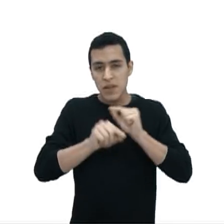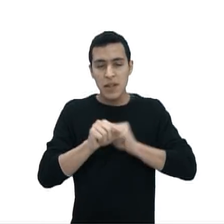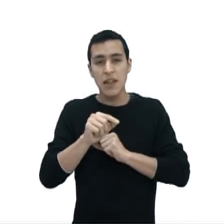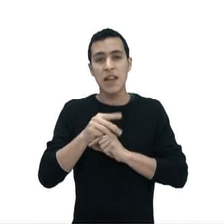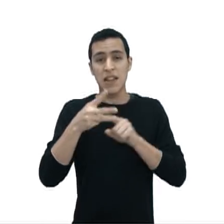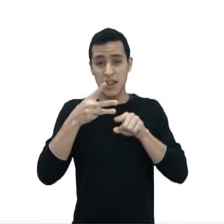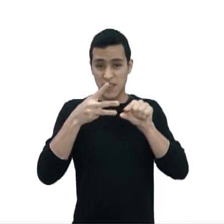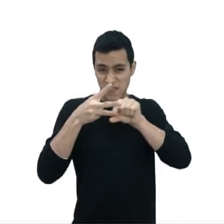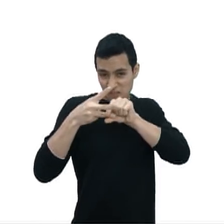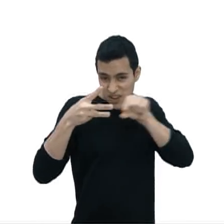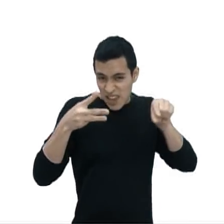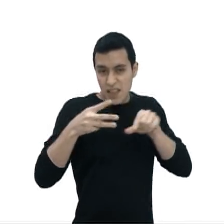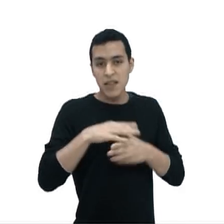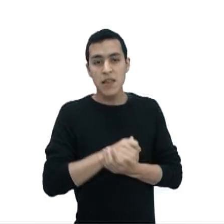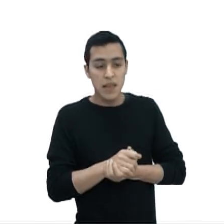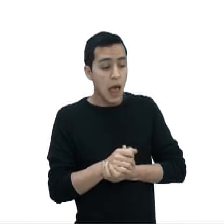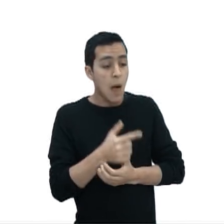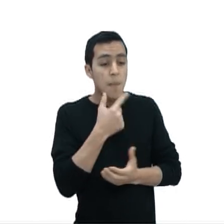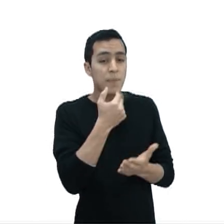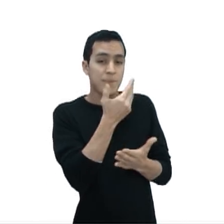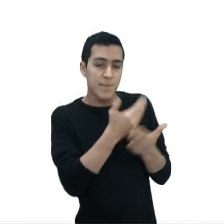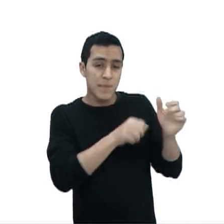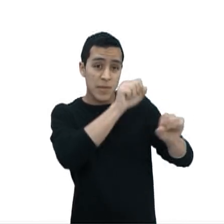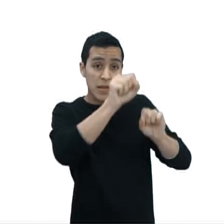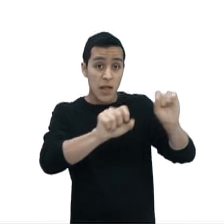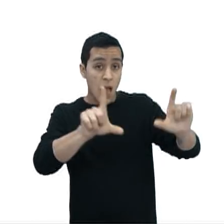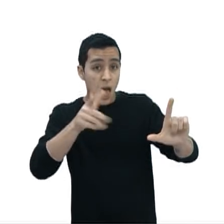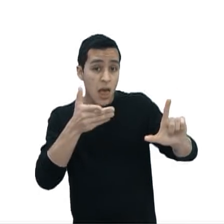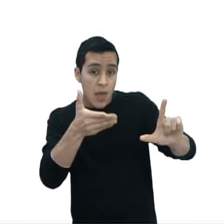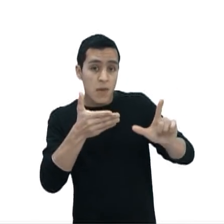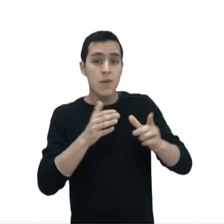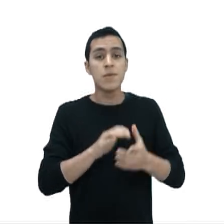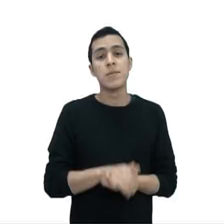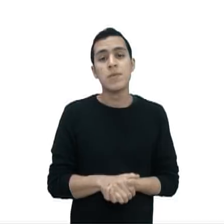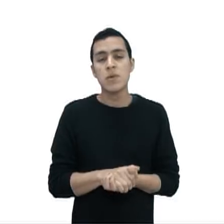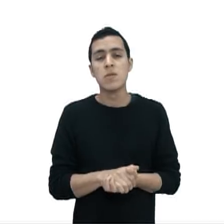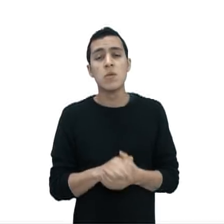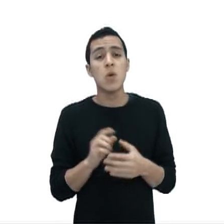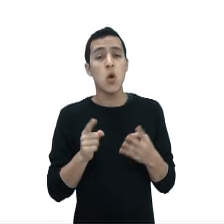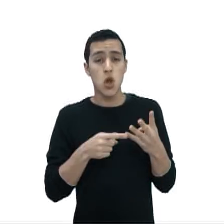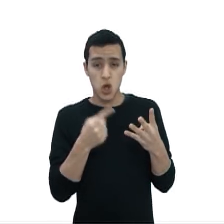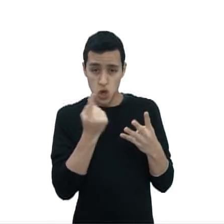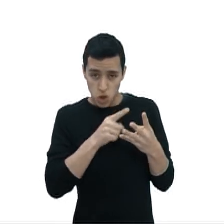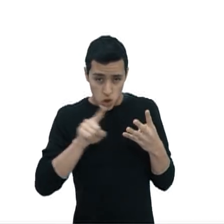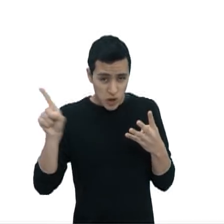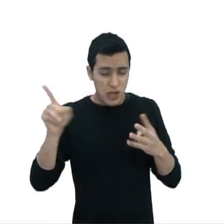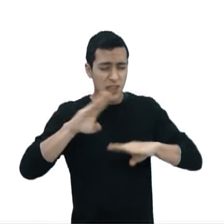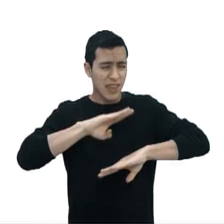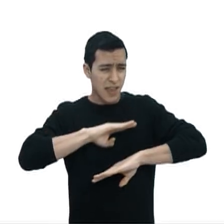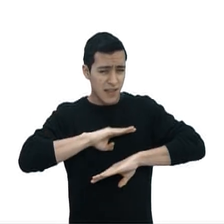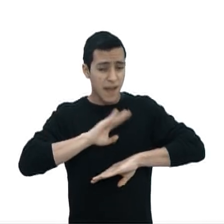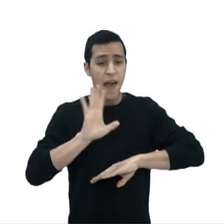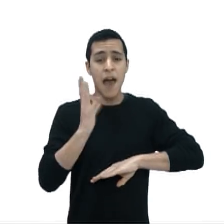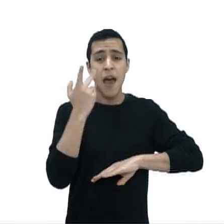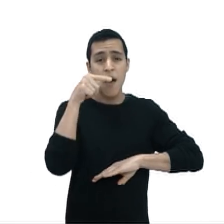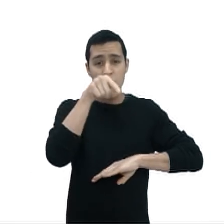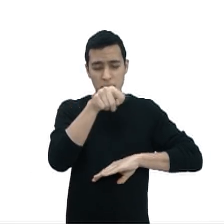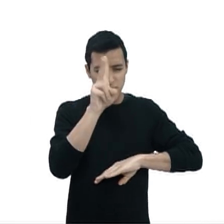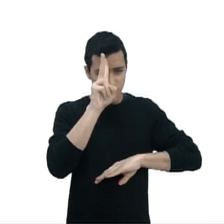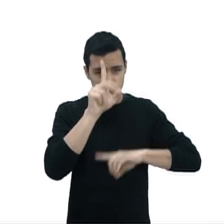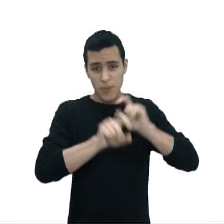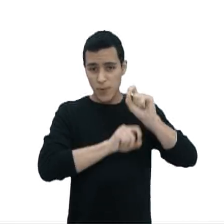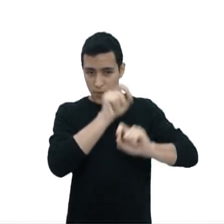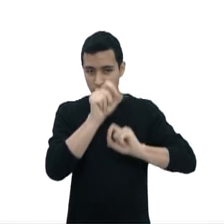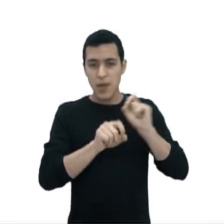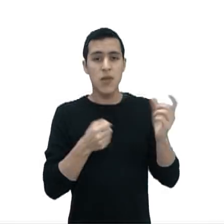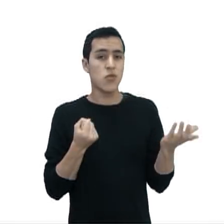terceira frase. O Felipe deixa de ganhar a bicicleta do programa de televisão. E por fim, a última situação que acontece nesse conto, que